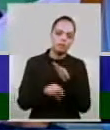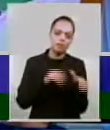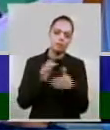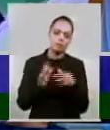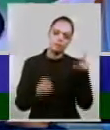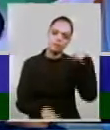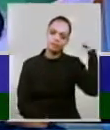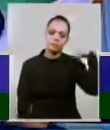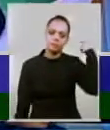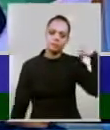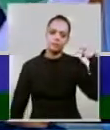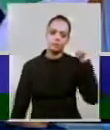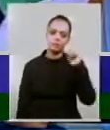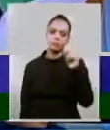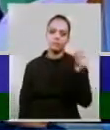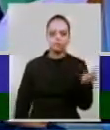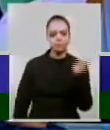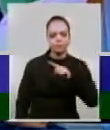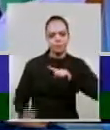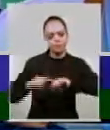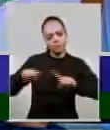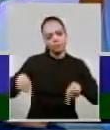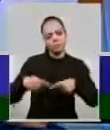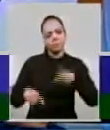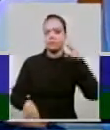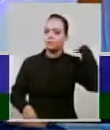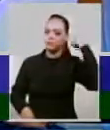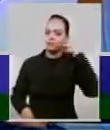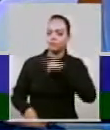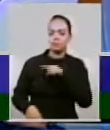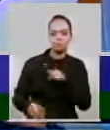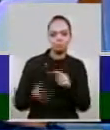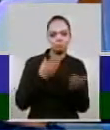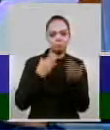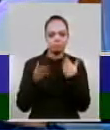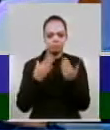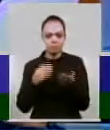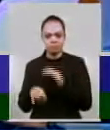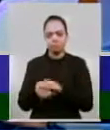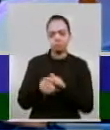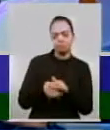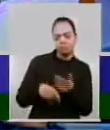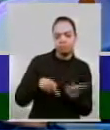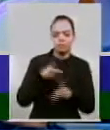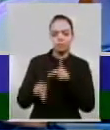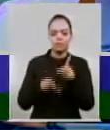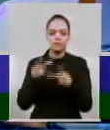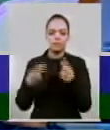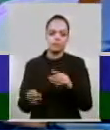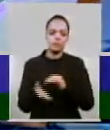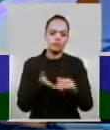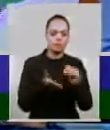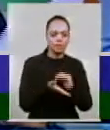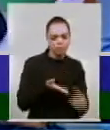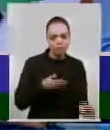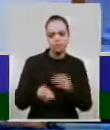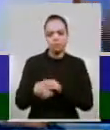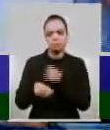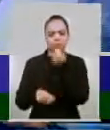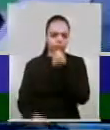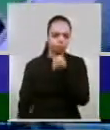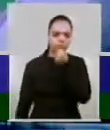vereadores que adentrem ao plenário, os vereadores que estão atendendo os seus gabinetes, estão atendendo a população, a